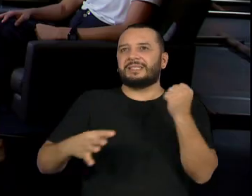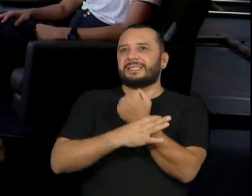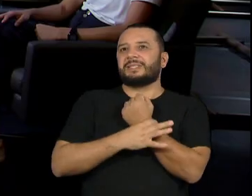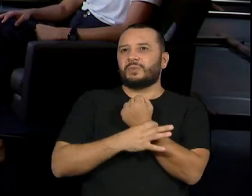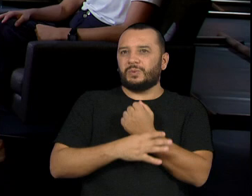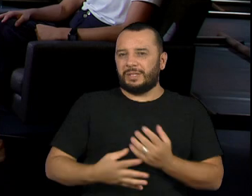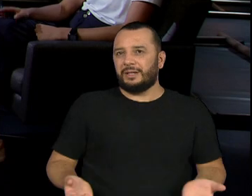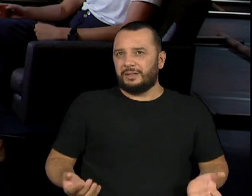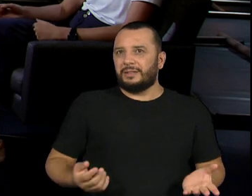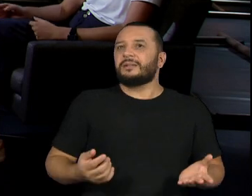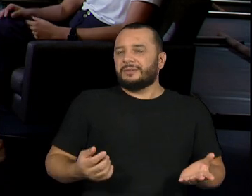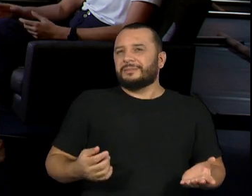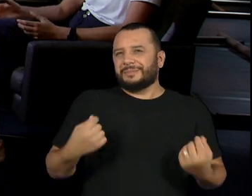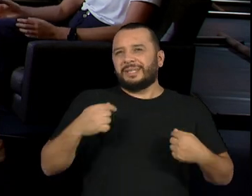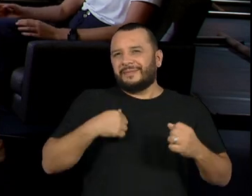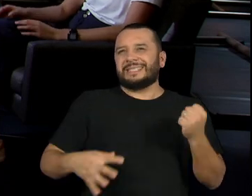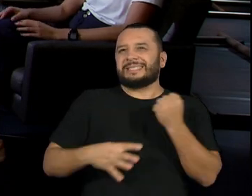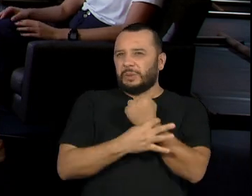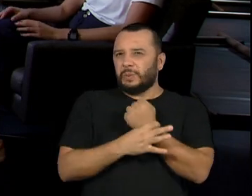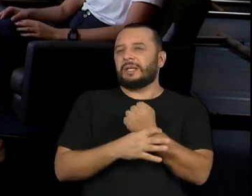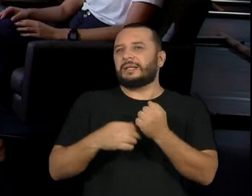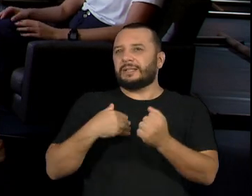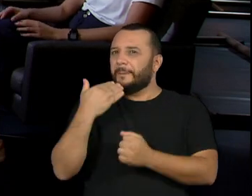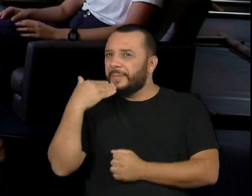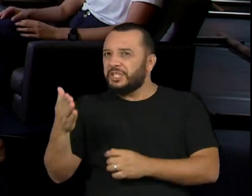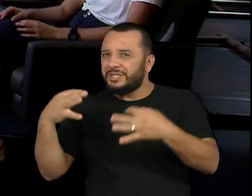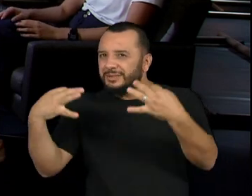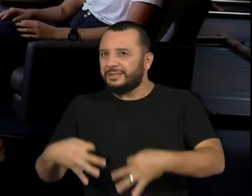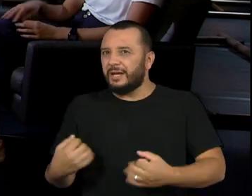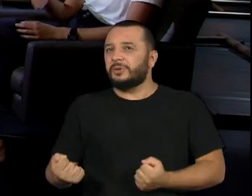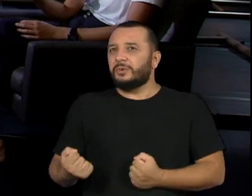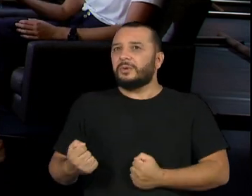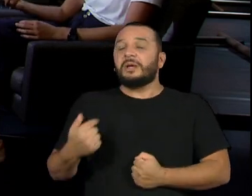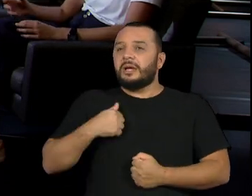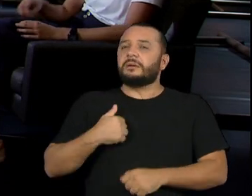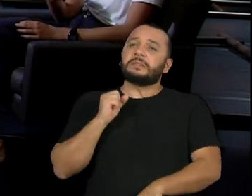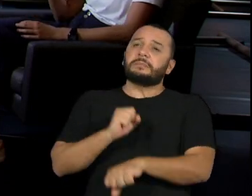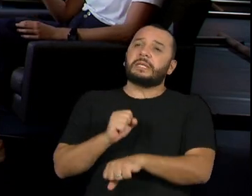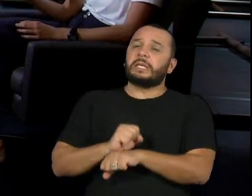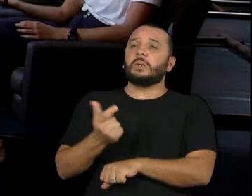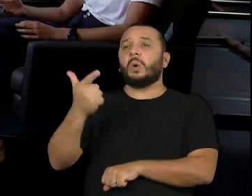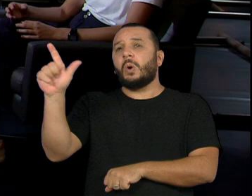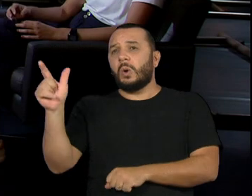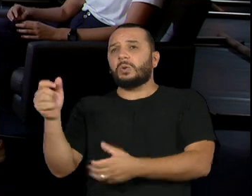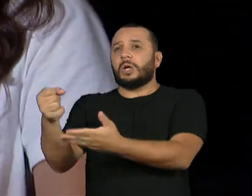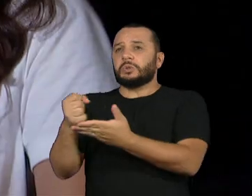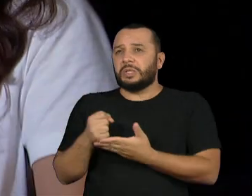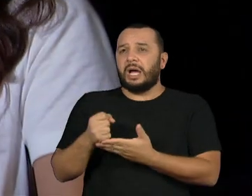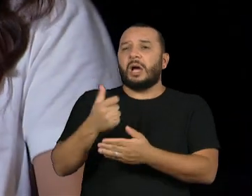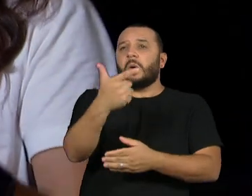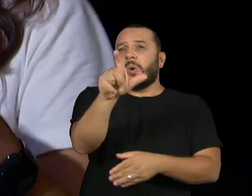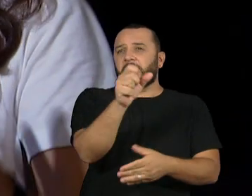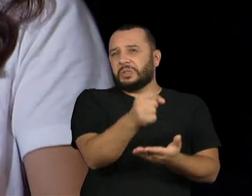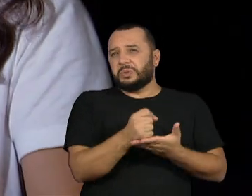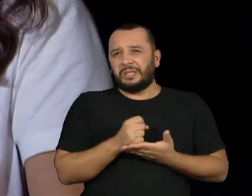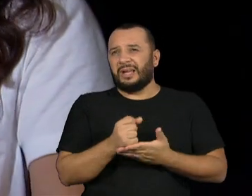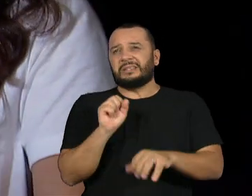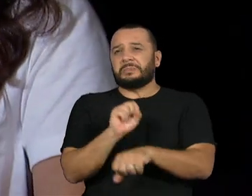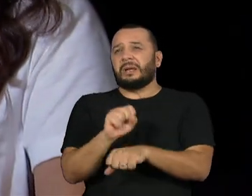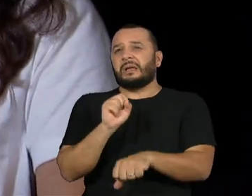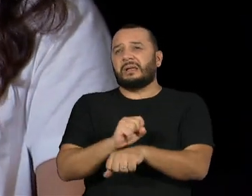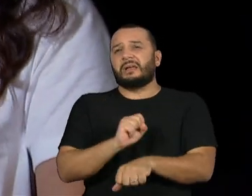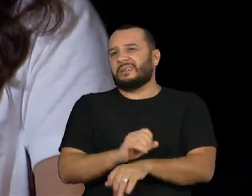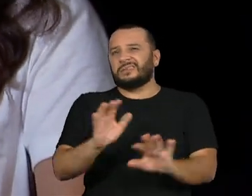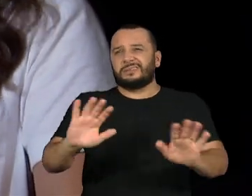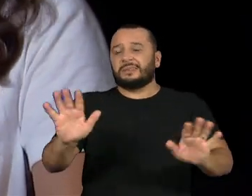pedia. Eu precisava começar de algum jeito. Assim, antes de ficar esperando que outras pessoas me ajudassem, antes de ficar esperando a ocasião perfeita,